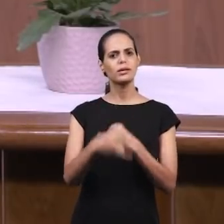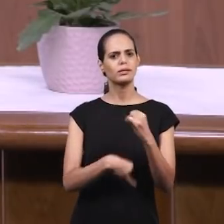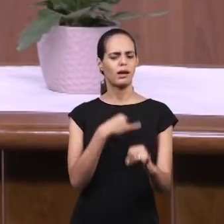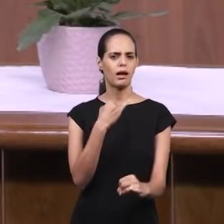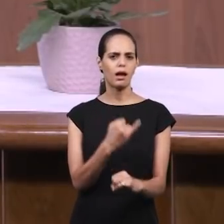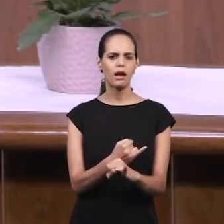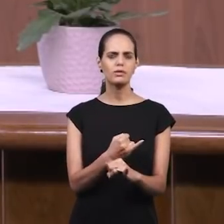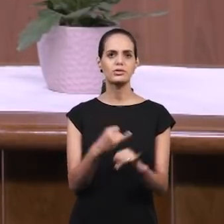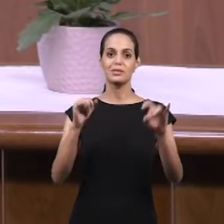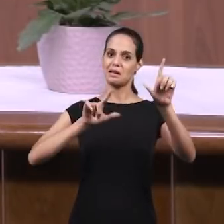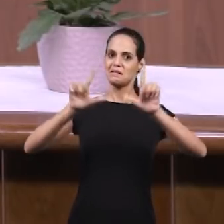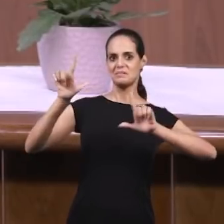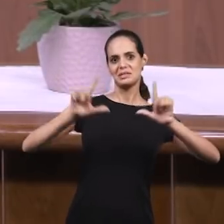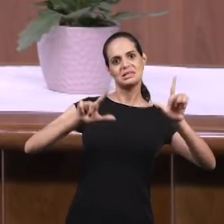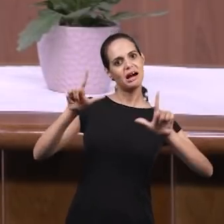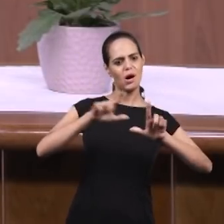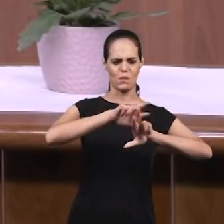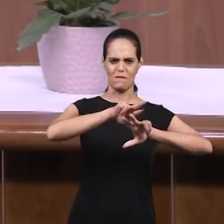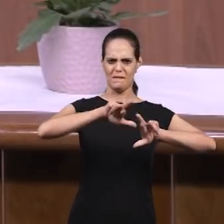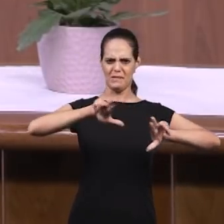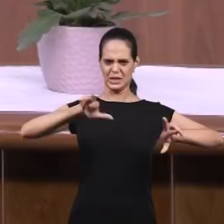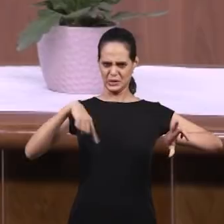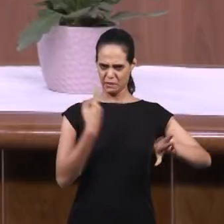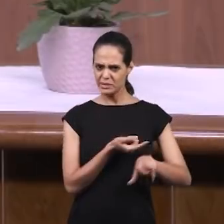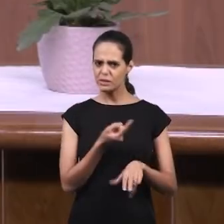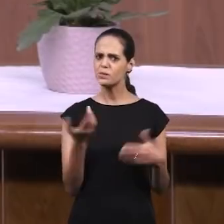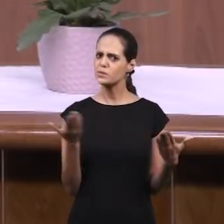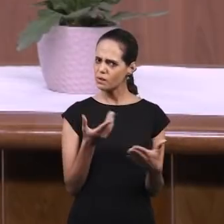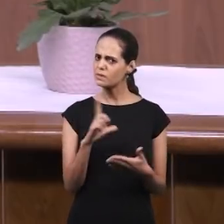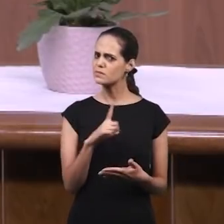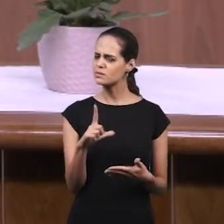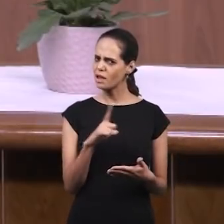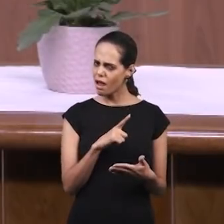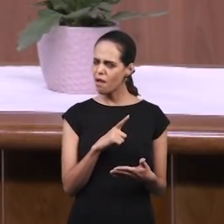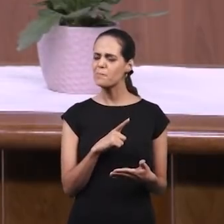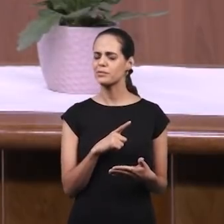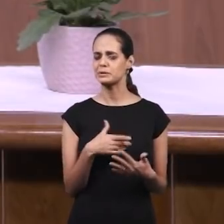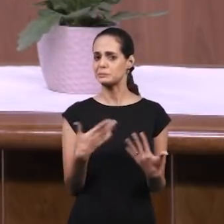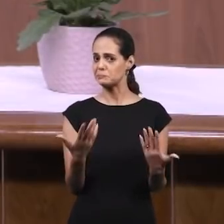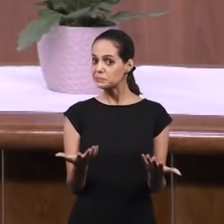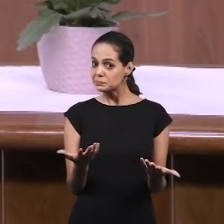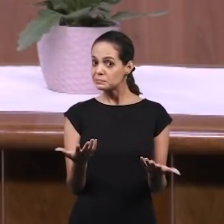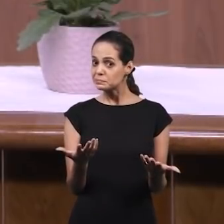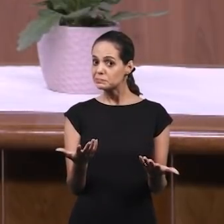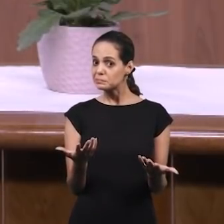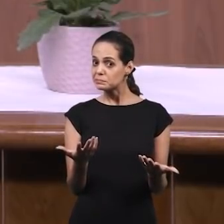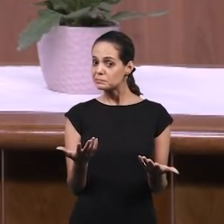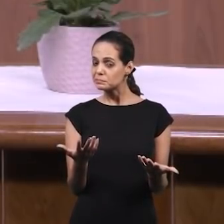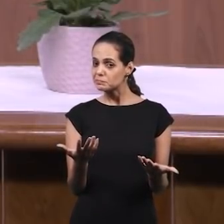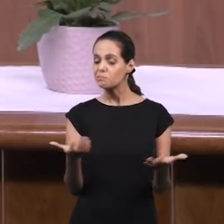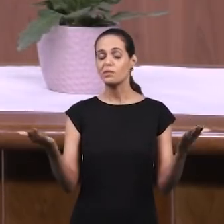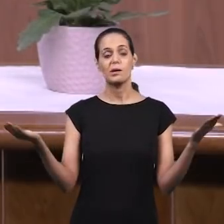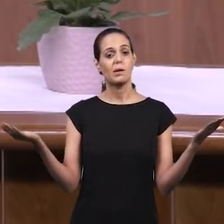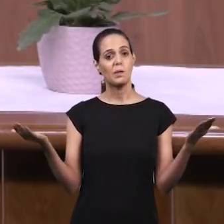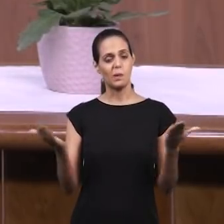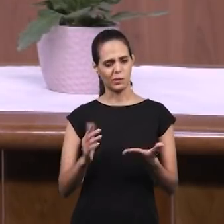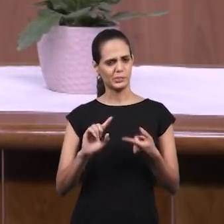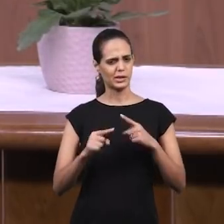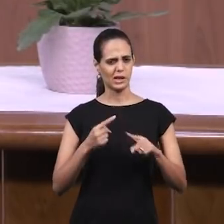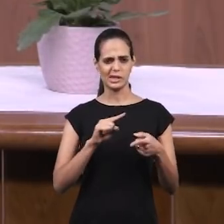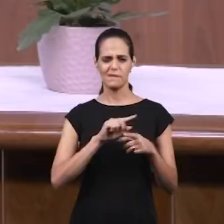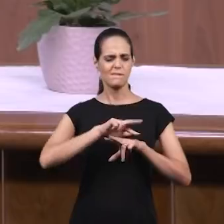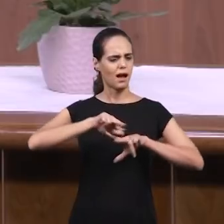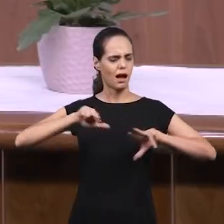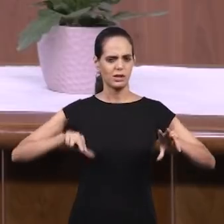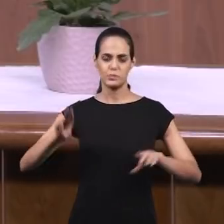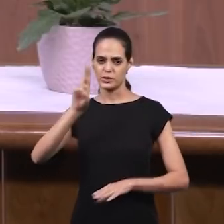como internet, televisão, tantas coisas que nós temos, tantas ferramentas para serem